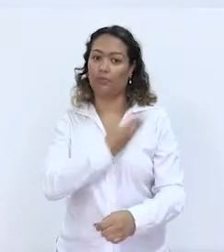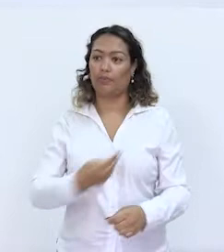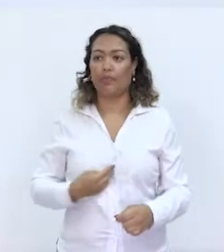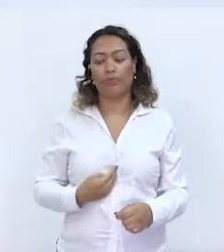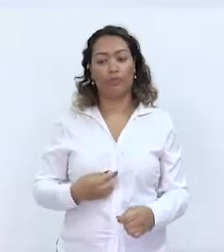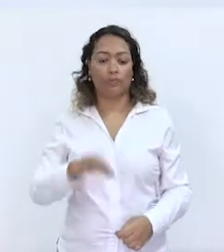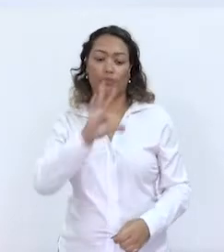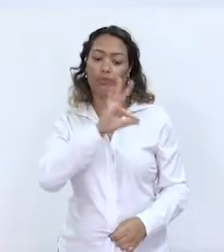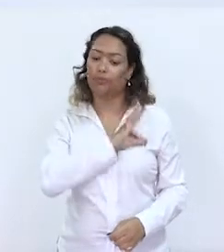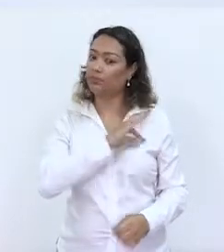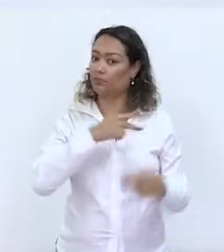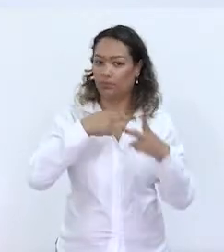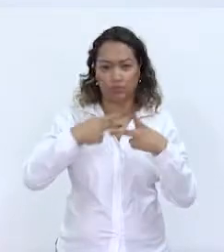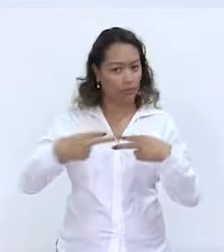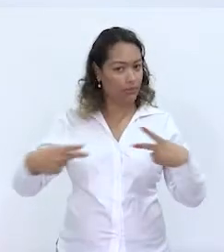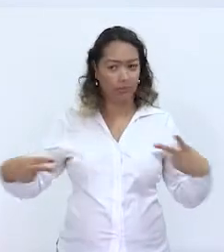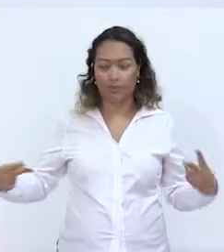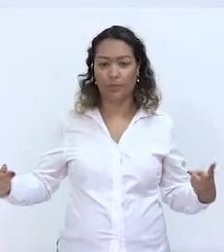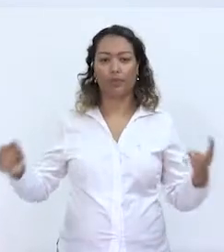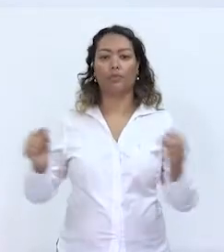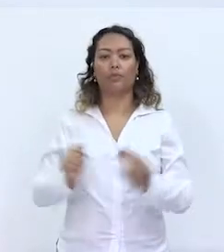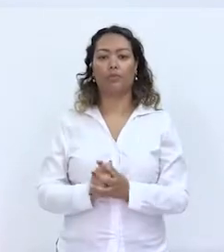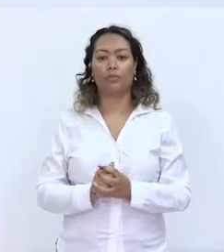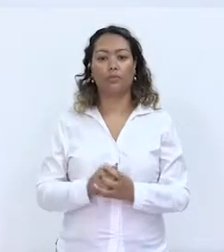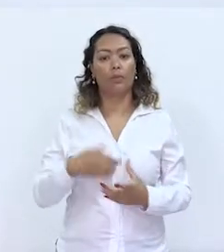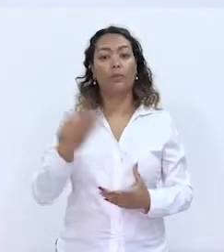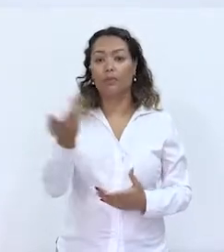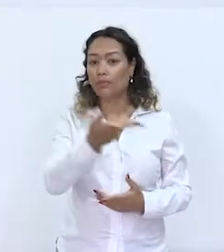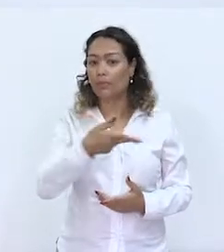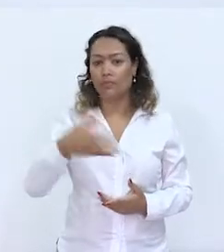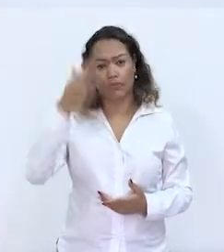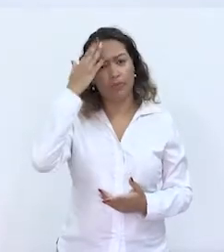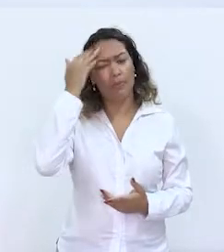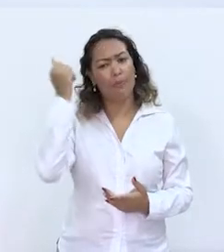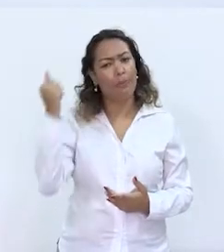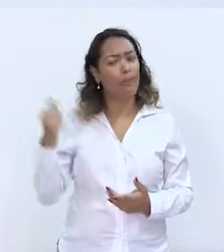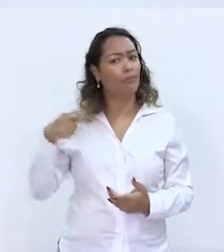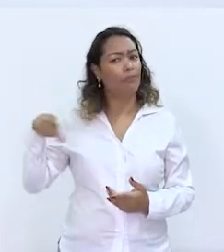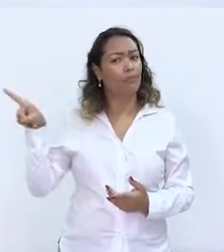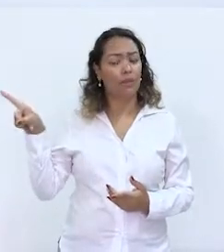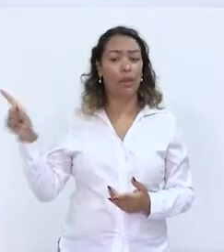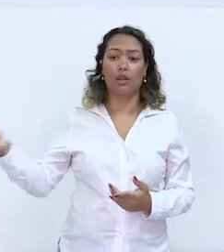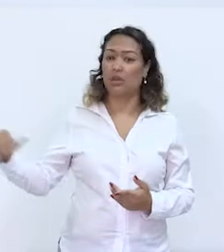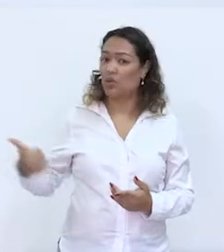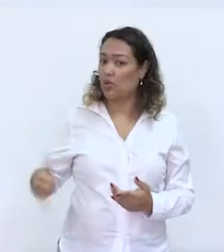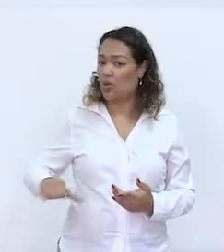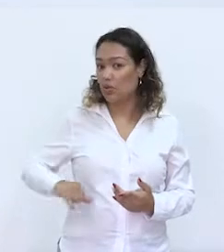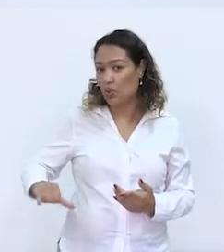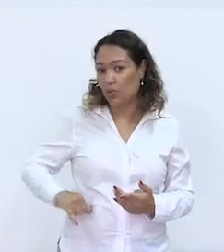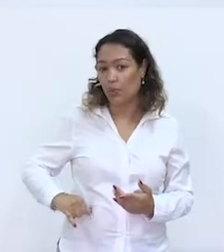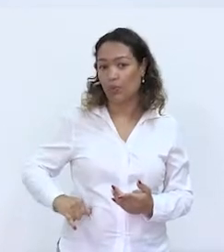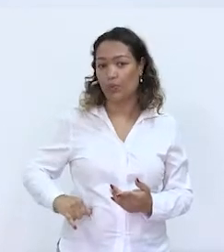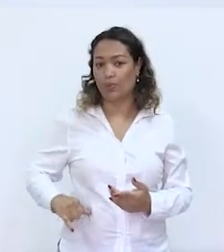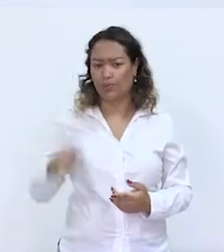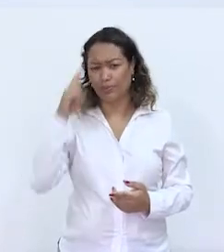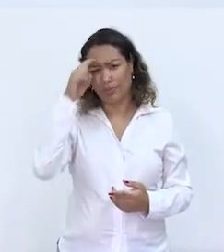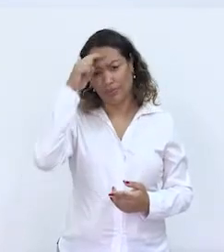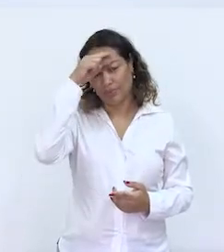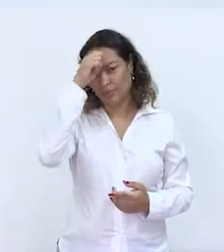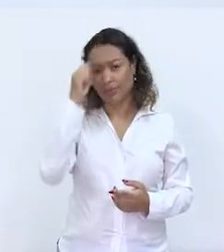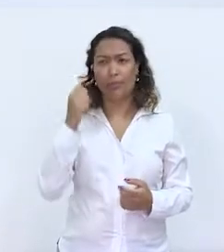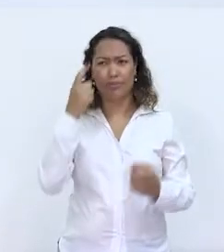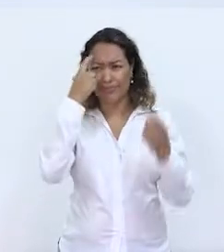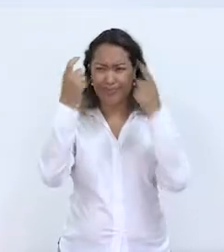militares civis guarda municipal nós sabemos o quanto esses profissionais sofrem com as